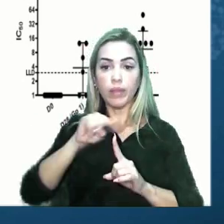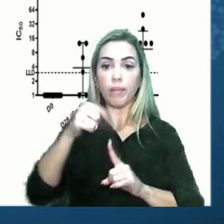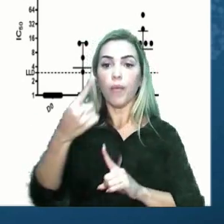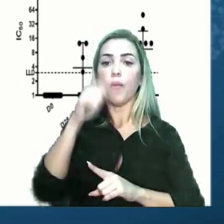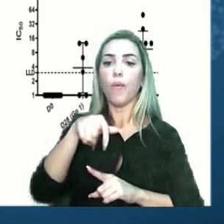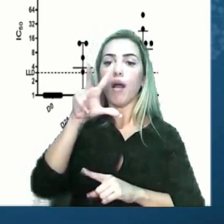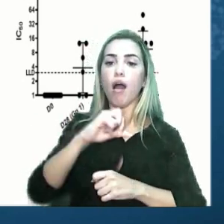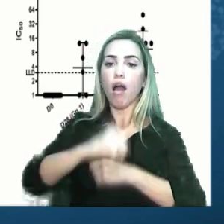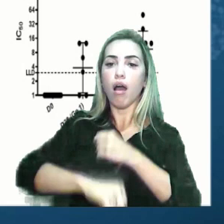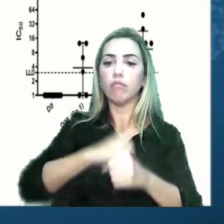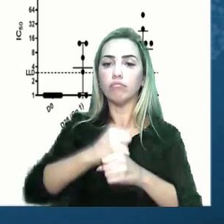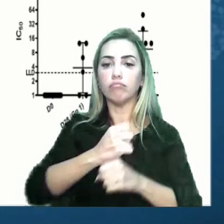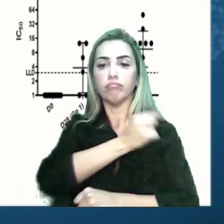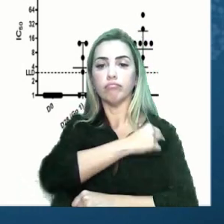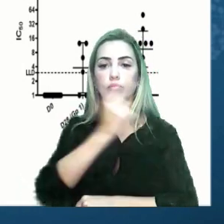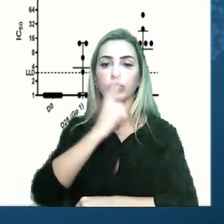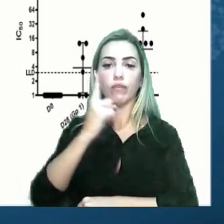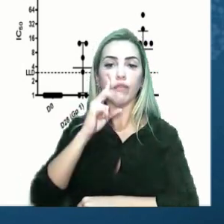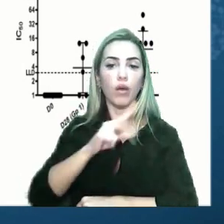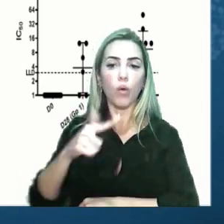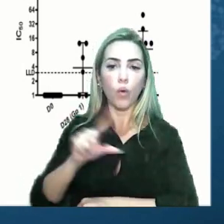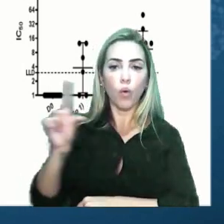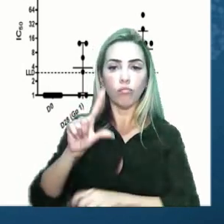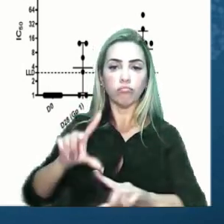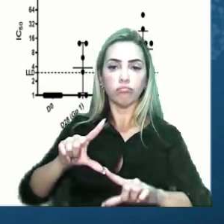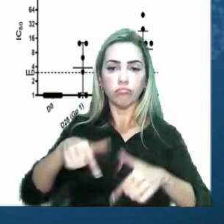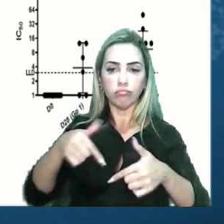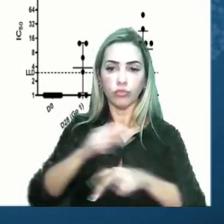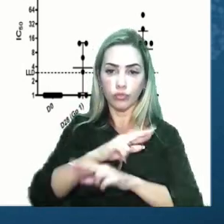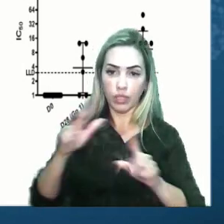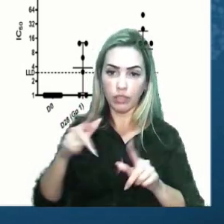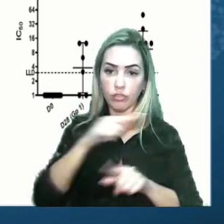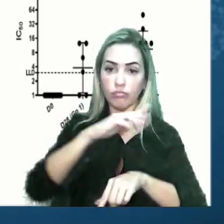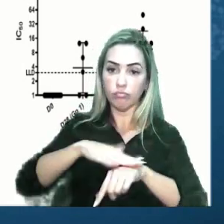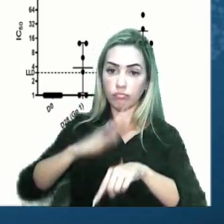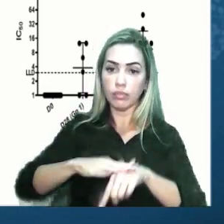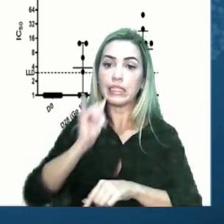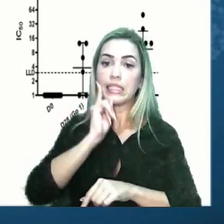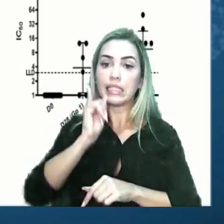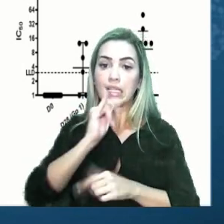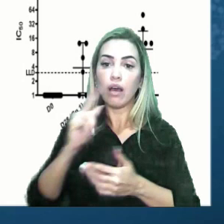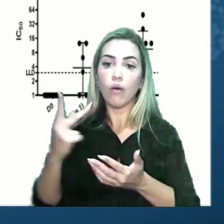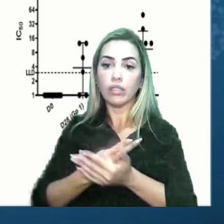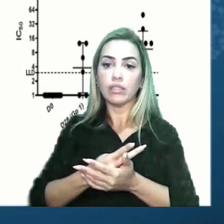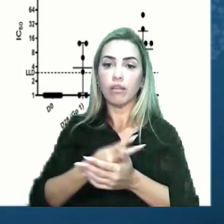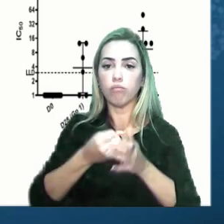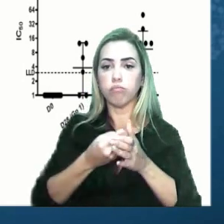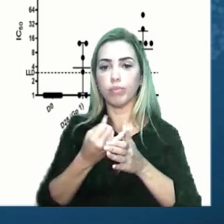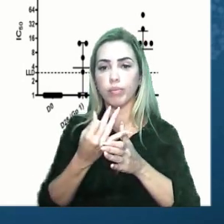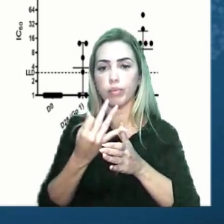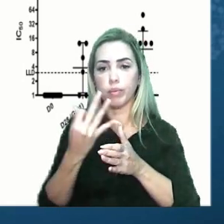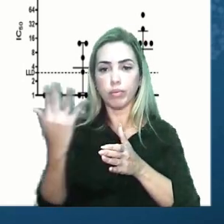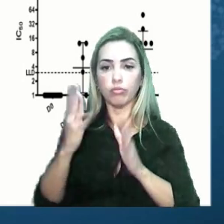da vacinação a gente viu outras reações, e isso aqui foi testado muitas vezes, também